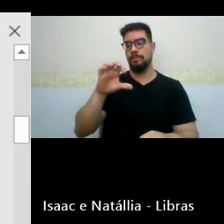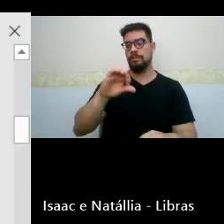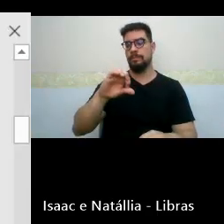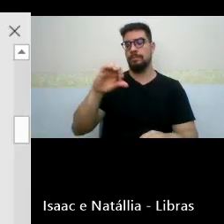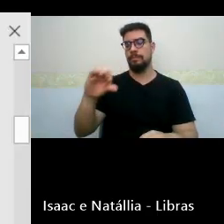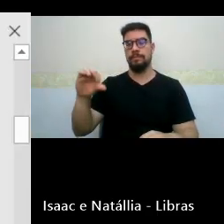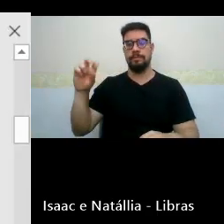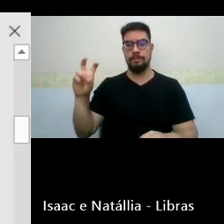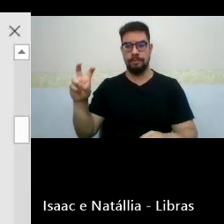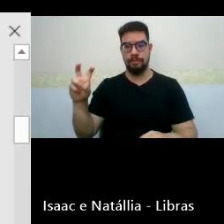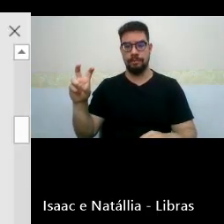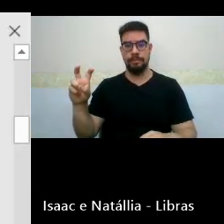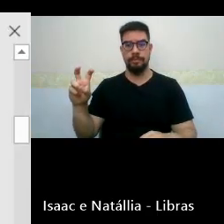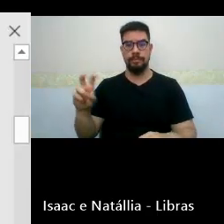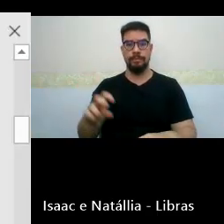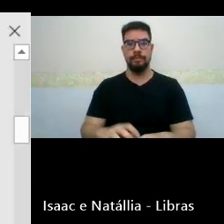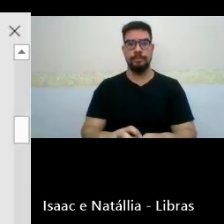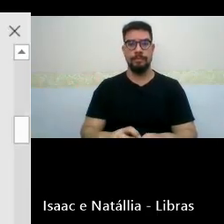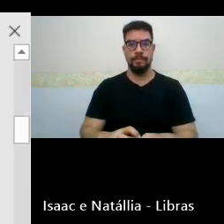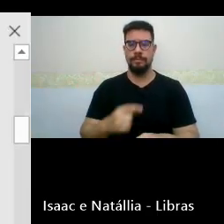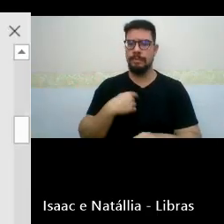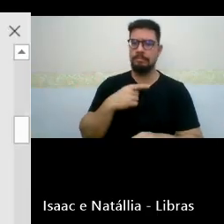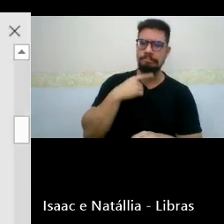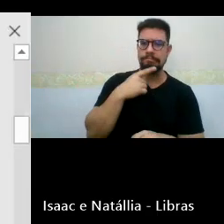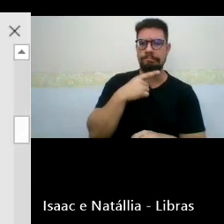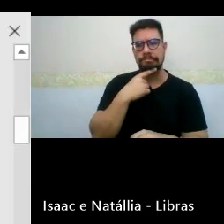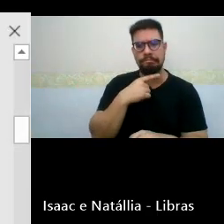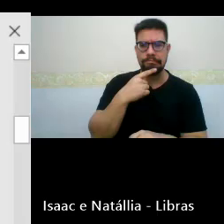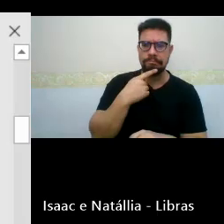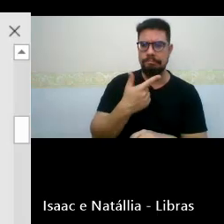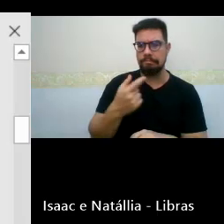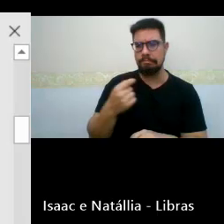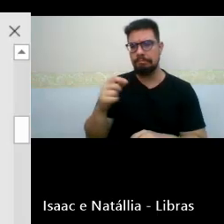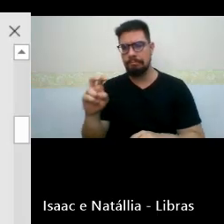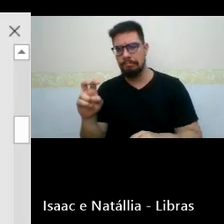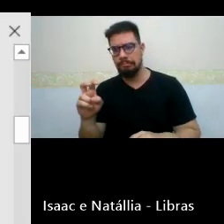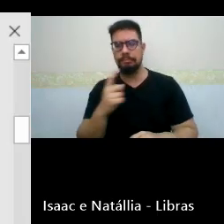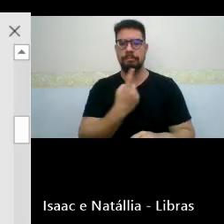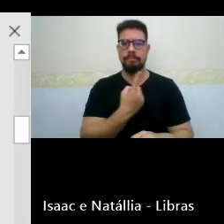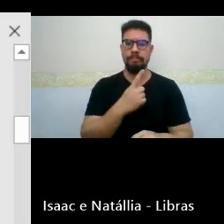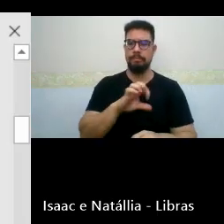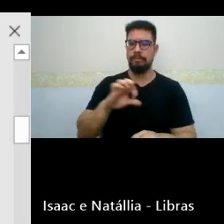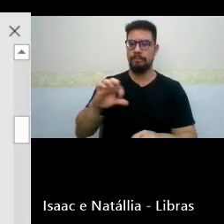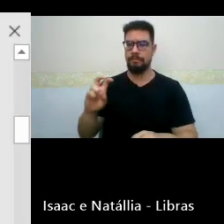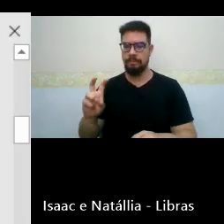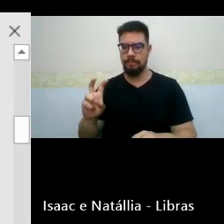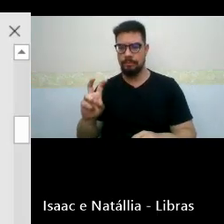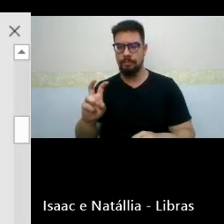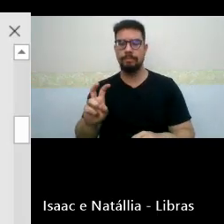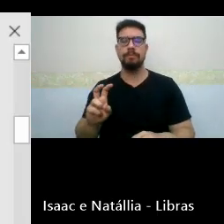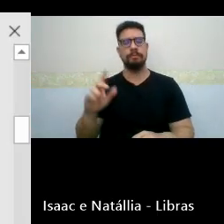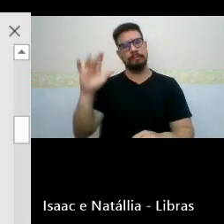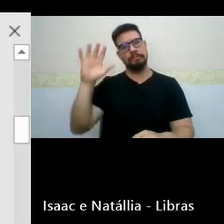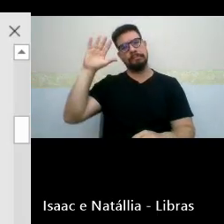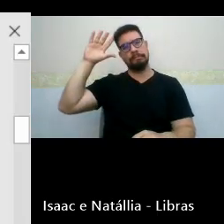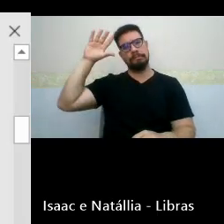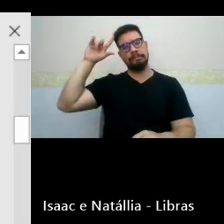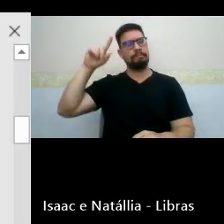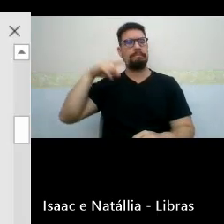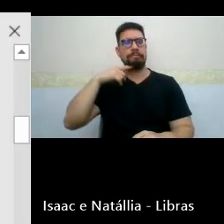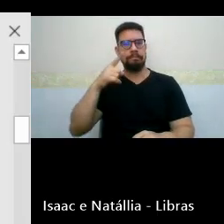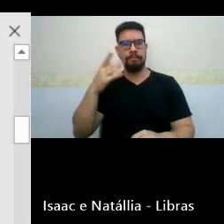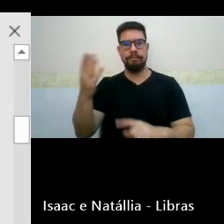1995, isso. Eu fiquei em dúvida se era 2005 ou se era 1995. A minha calculadora mental não ajudou, mas obrigado